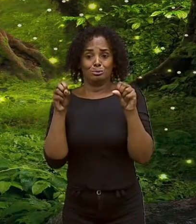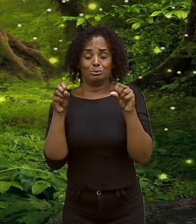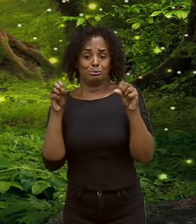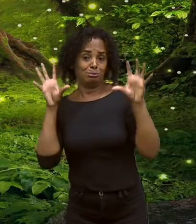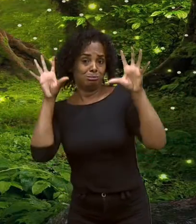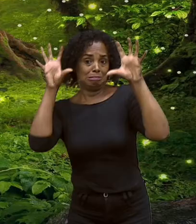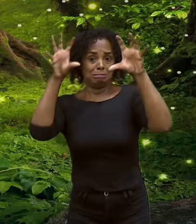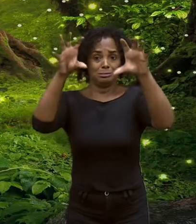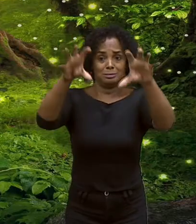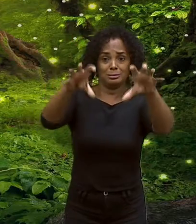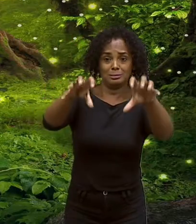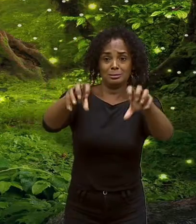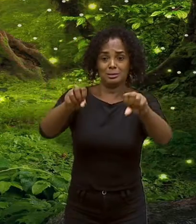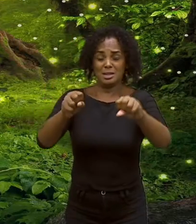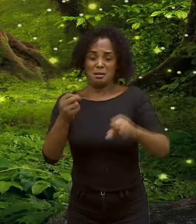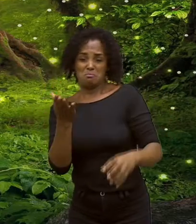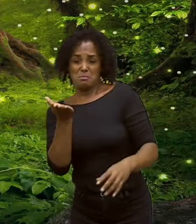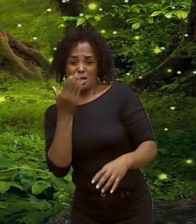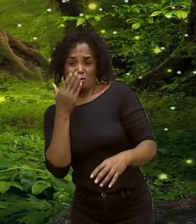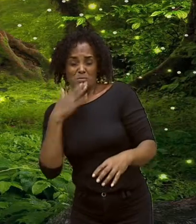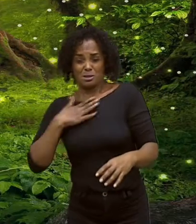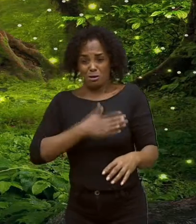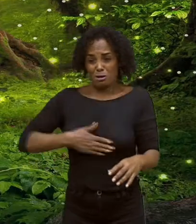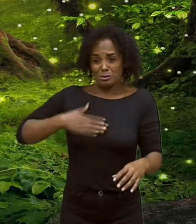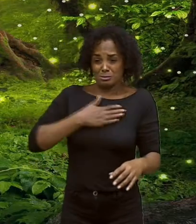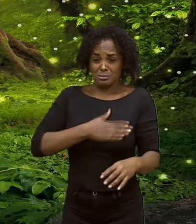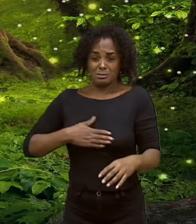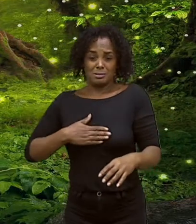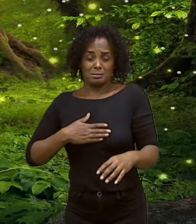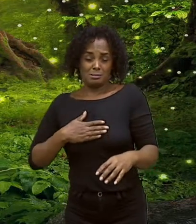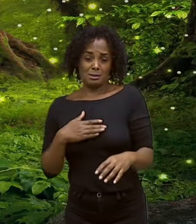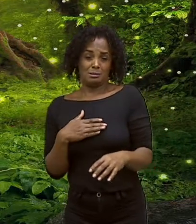"Ah, minha comida preferida", disse